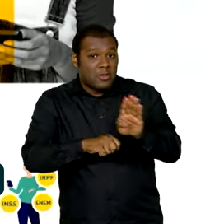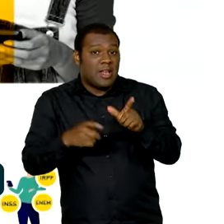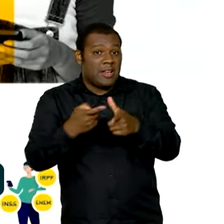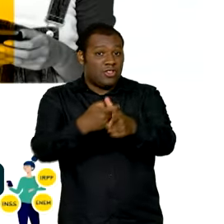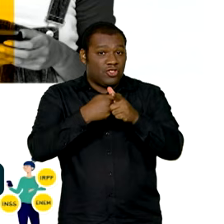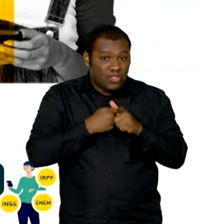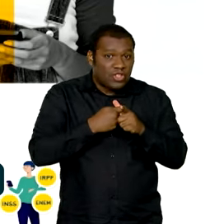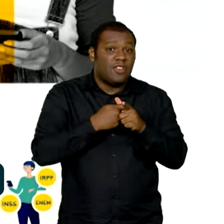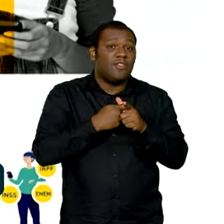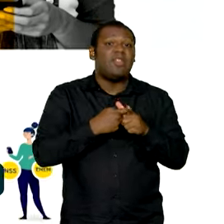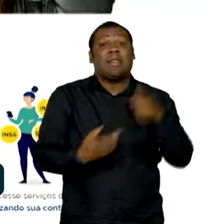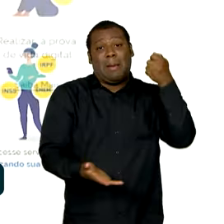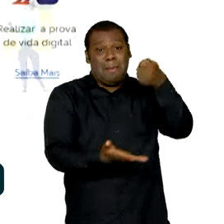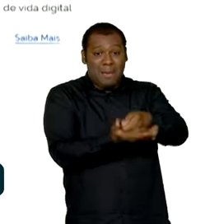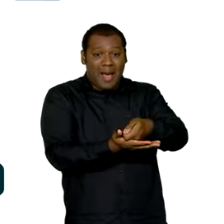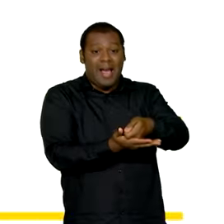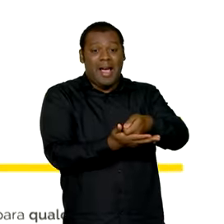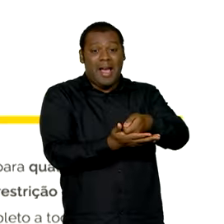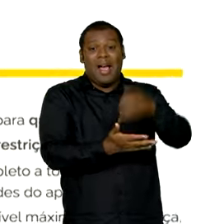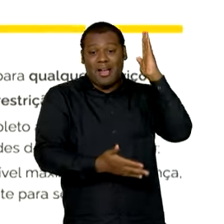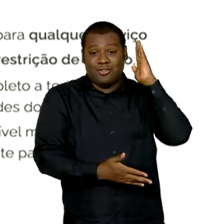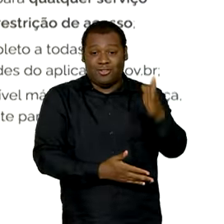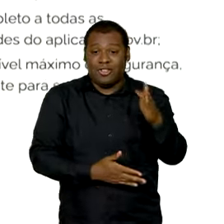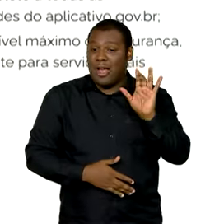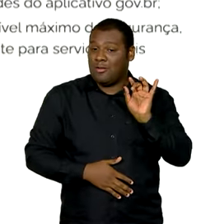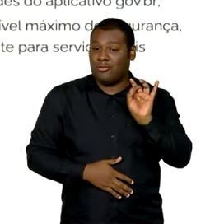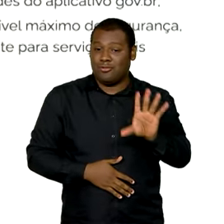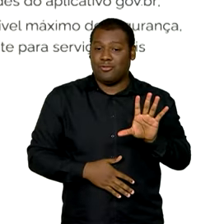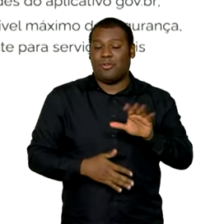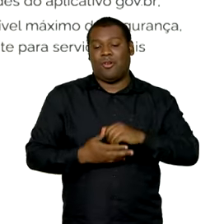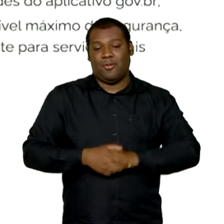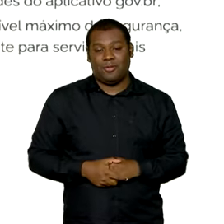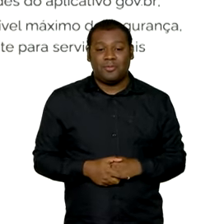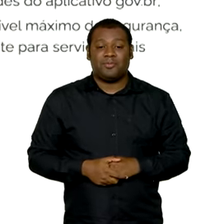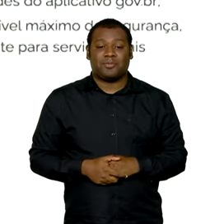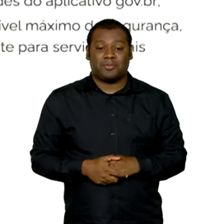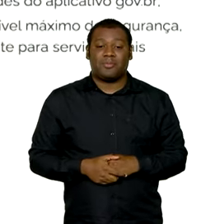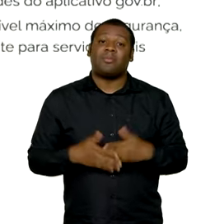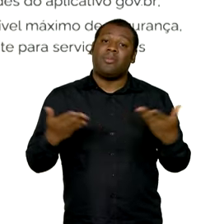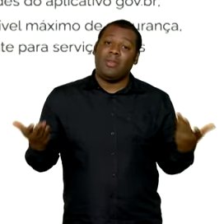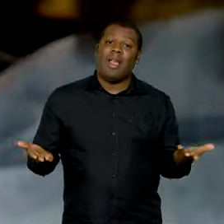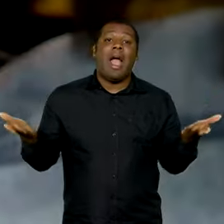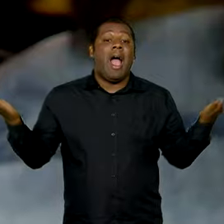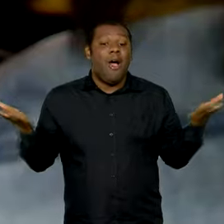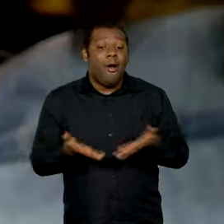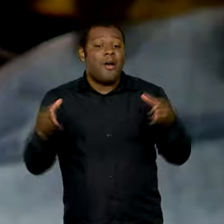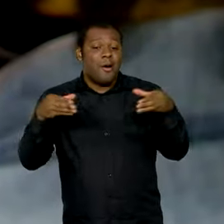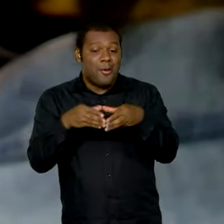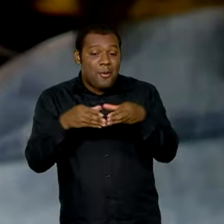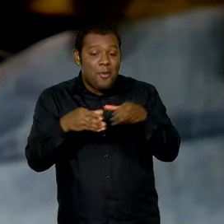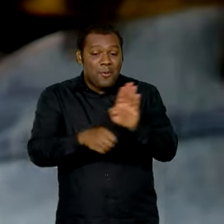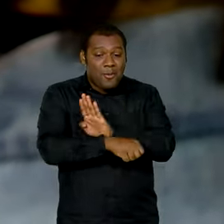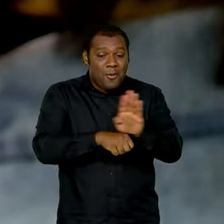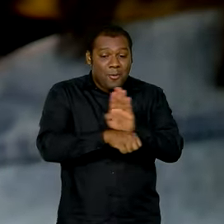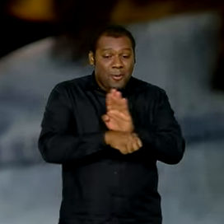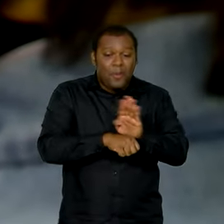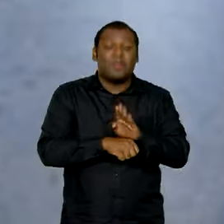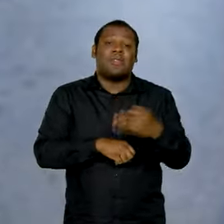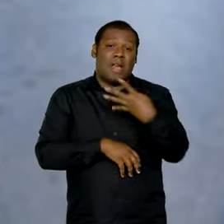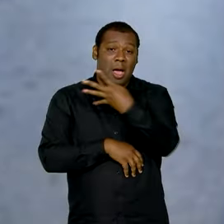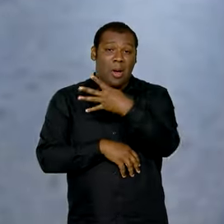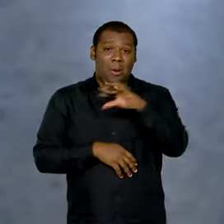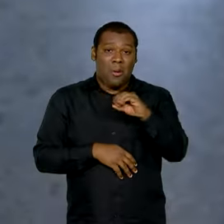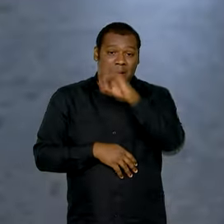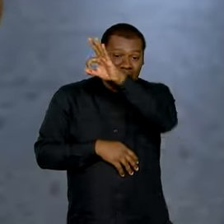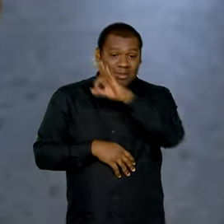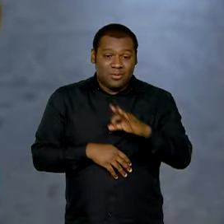Só podia ser feita com o pagamento à vista esse grupo já representa cerca de 40%